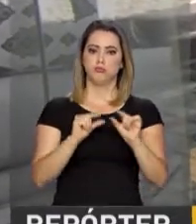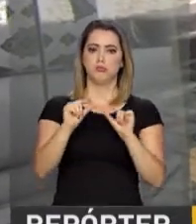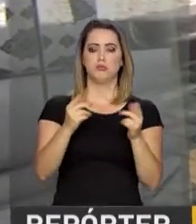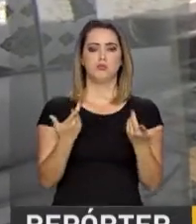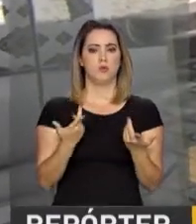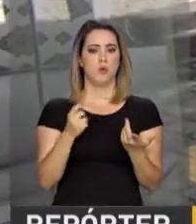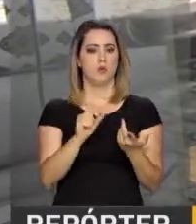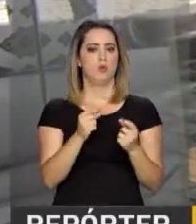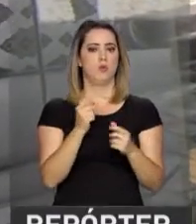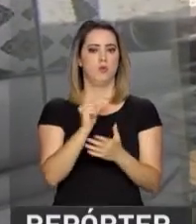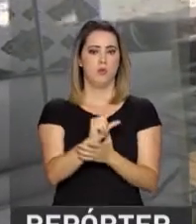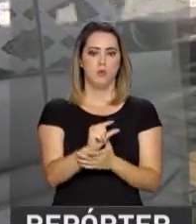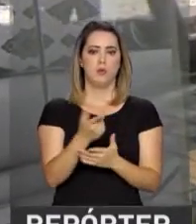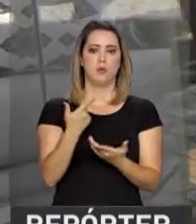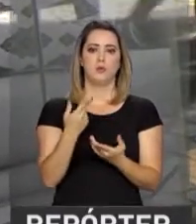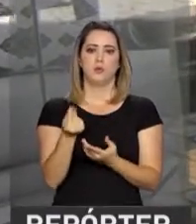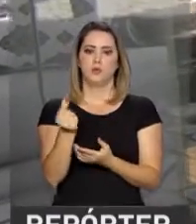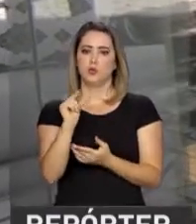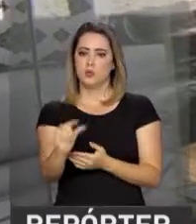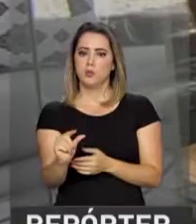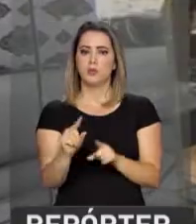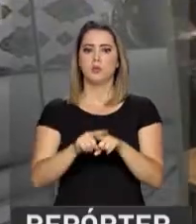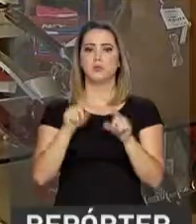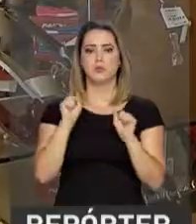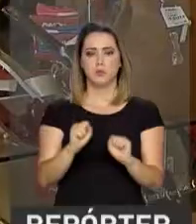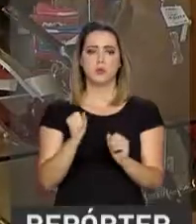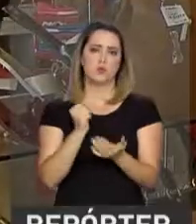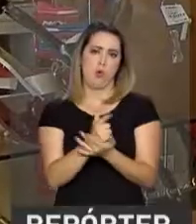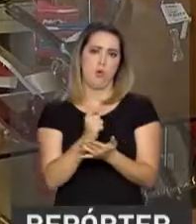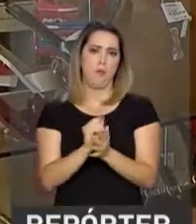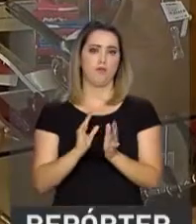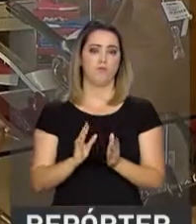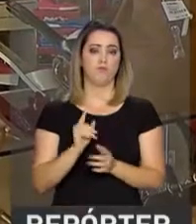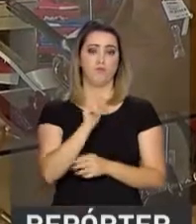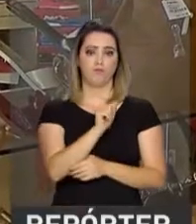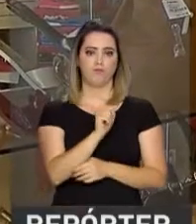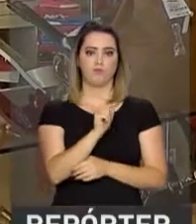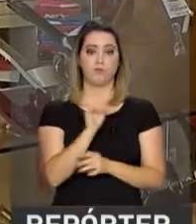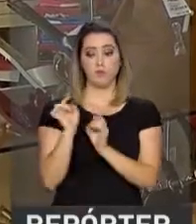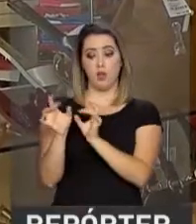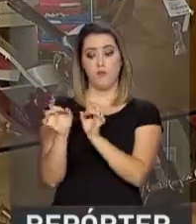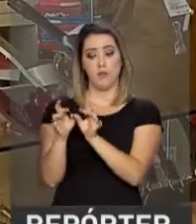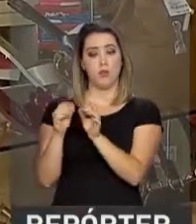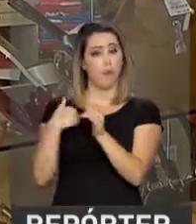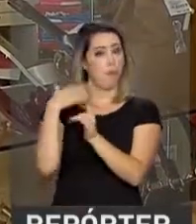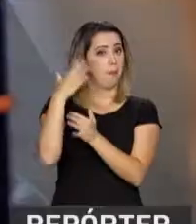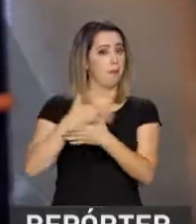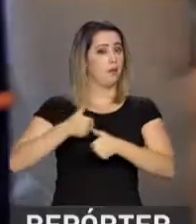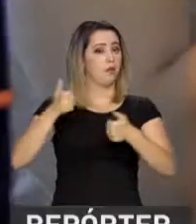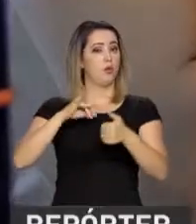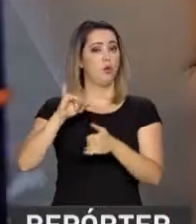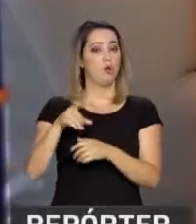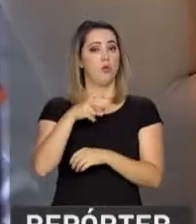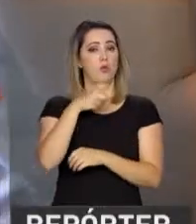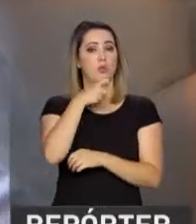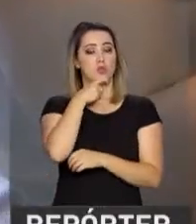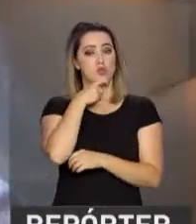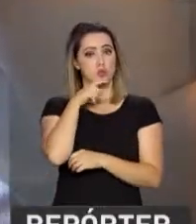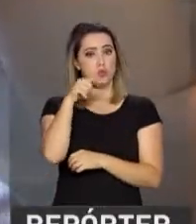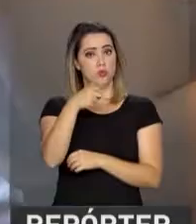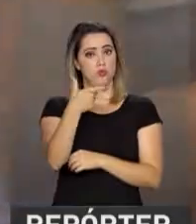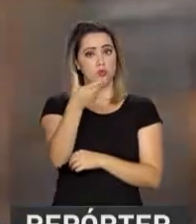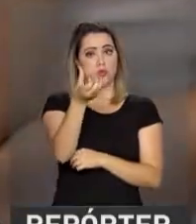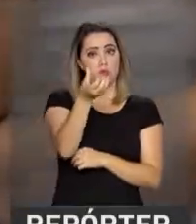comprei muita coisa não, porque o dinheiro está curto, mas dá para comprar um pouco, né? O comércio mais aquecido em julho de 2017 foi destaque na pesquisa